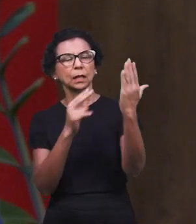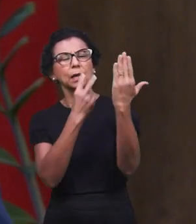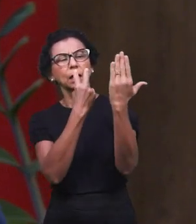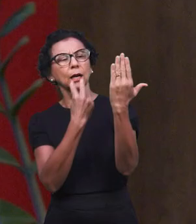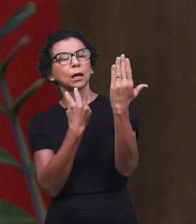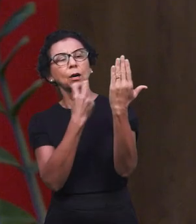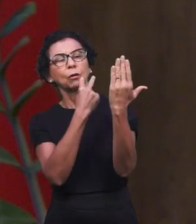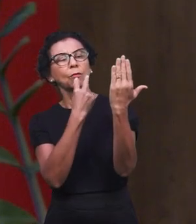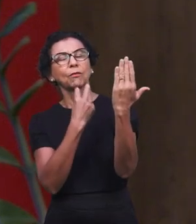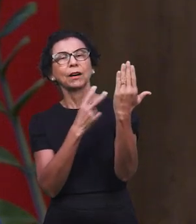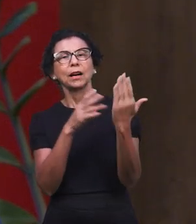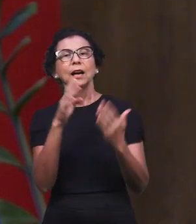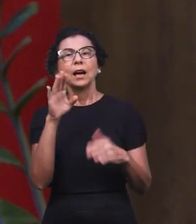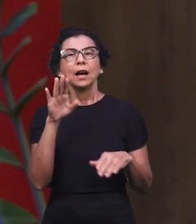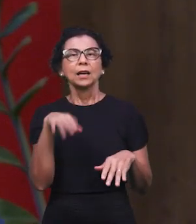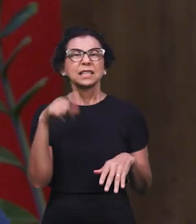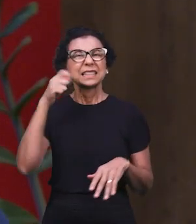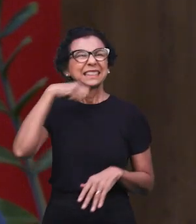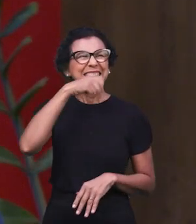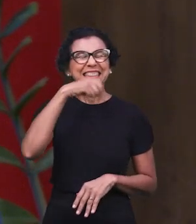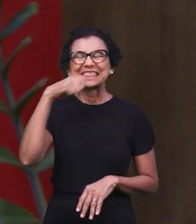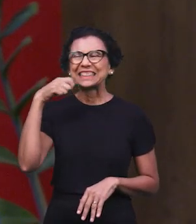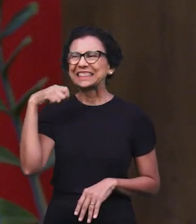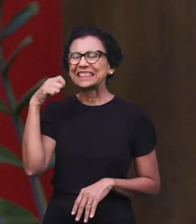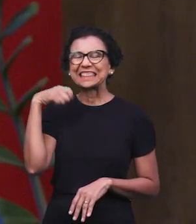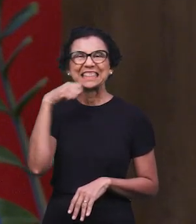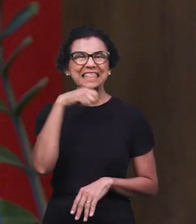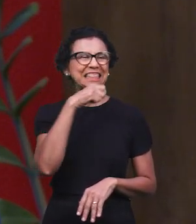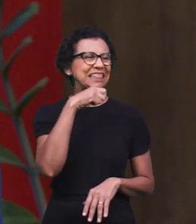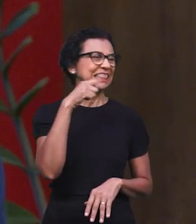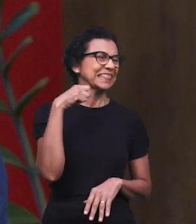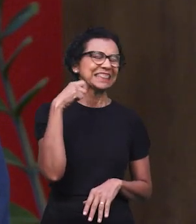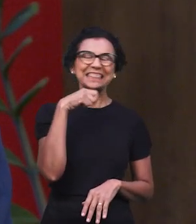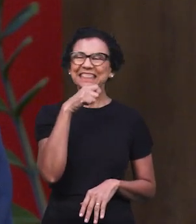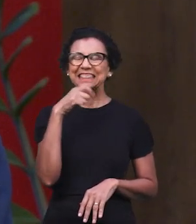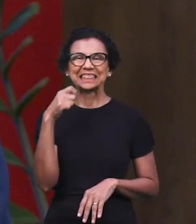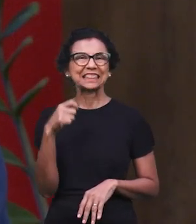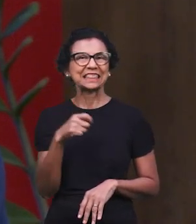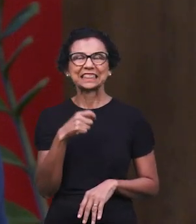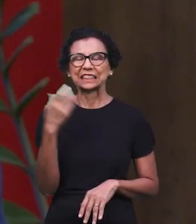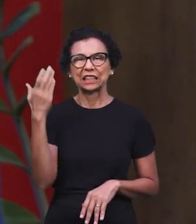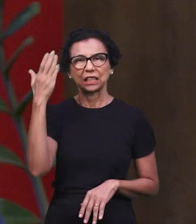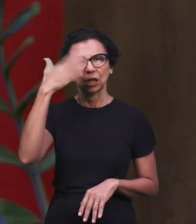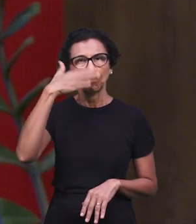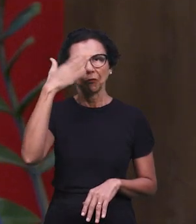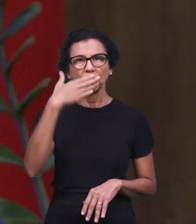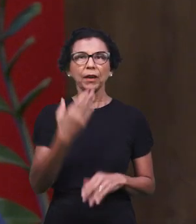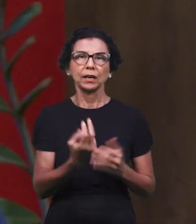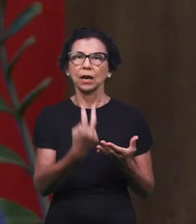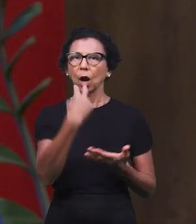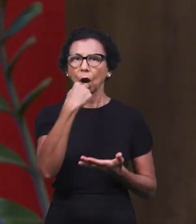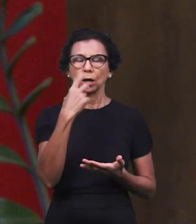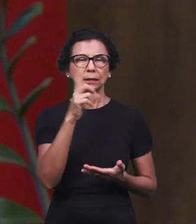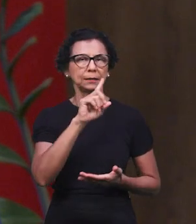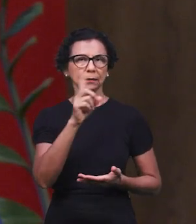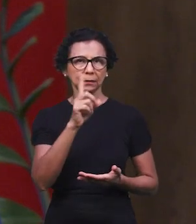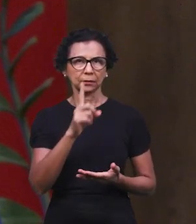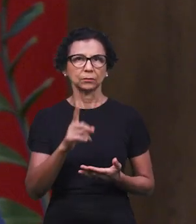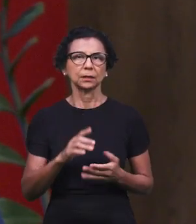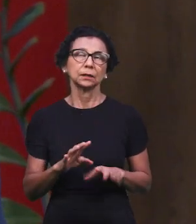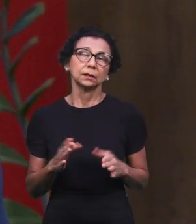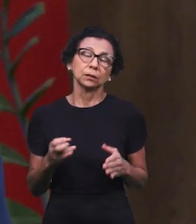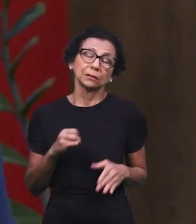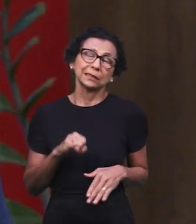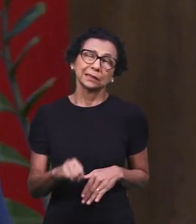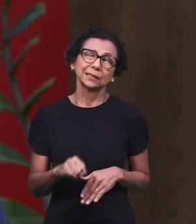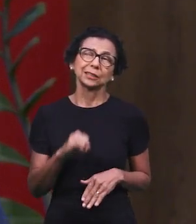né? Às vezes está escovando o dente e precisa achar uma parte. Então, se você vê alguma coisa que não está legal, te deu